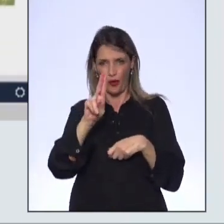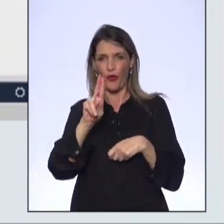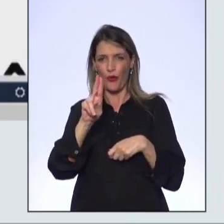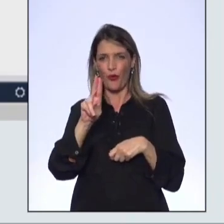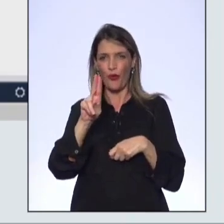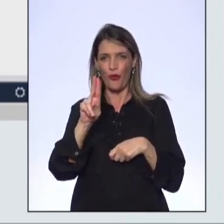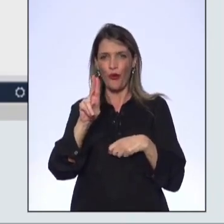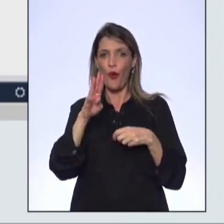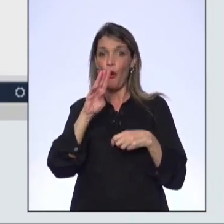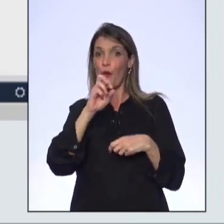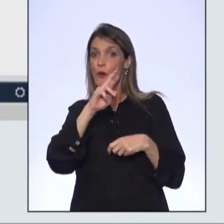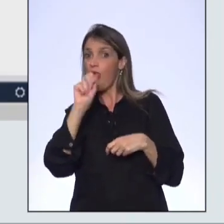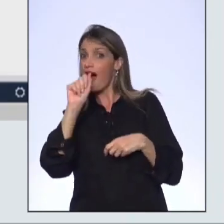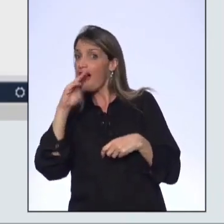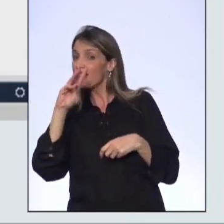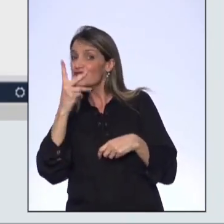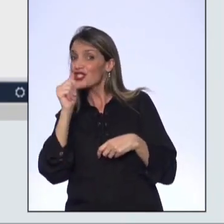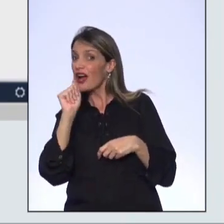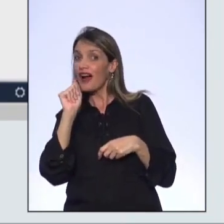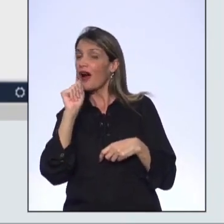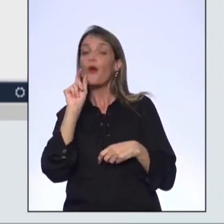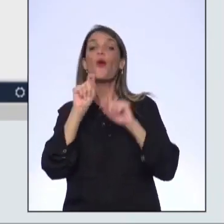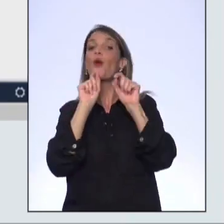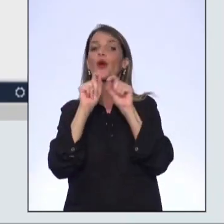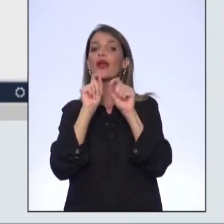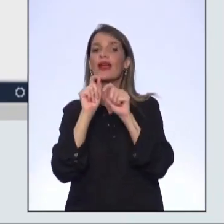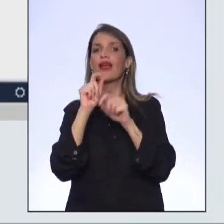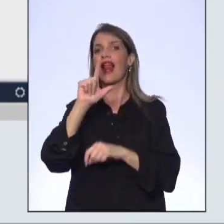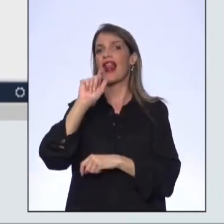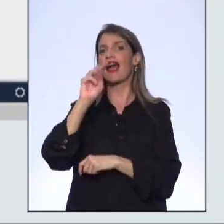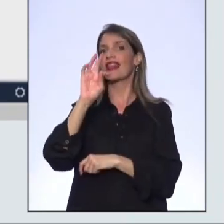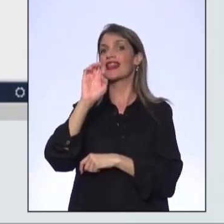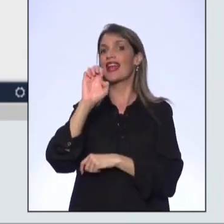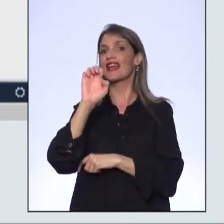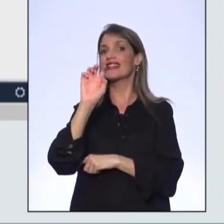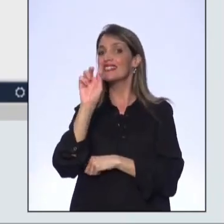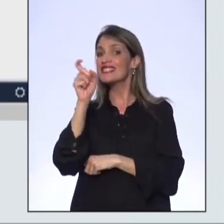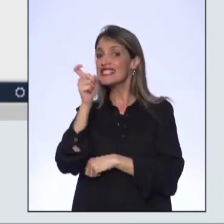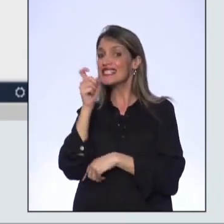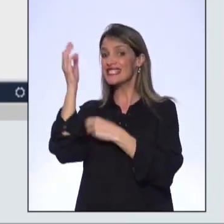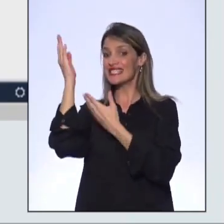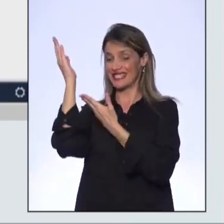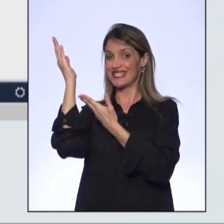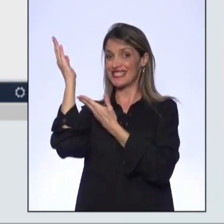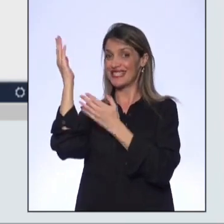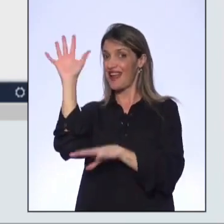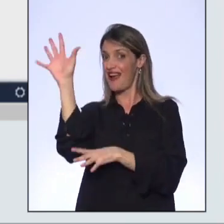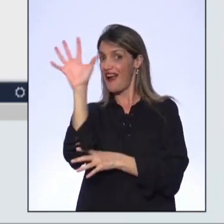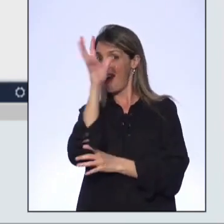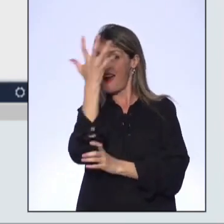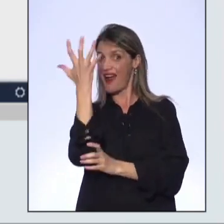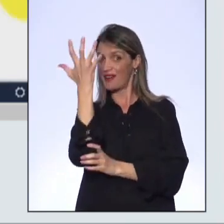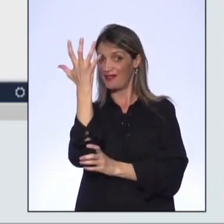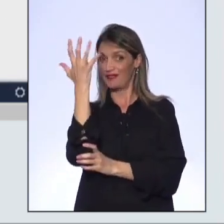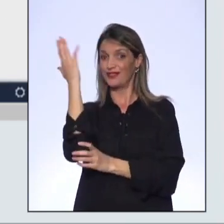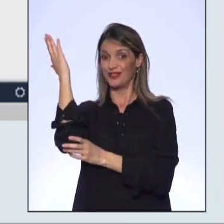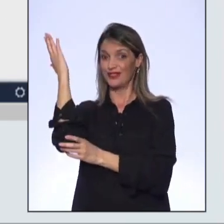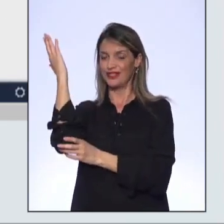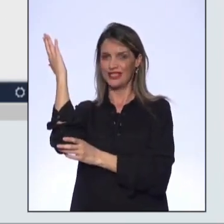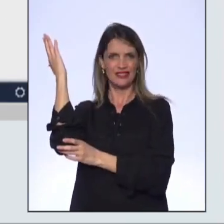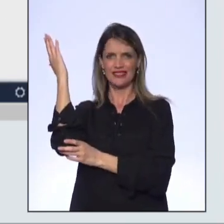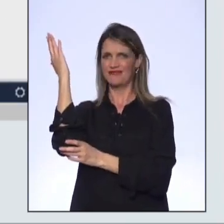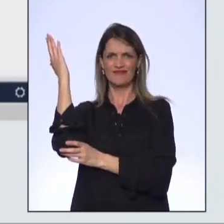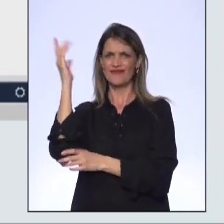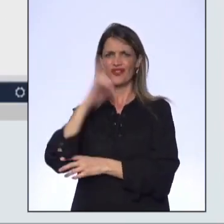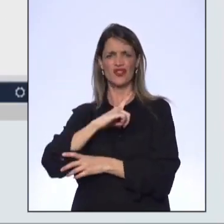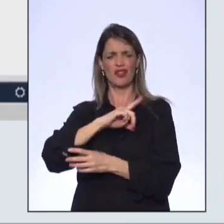E a matéria-prima para a produção de borracha é o látex, uma seiva extraída da seringueira, árvore intensamente